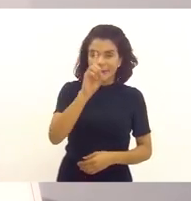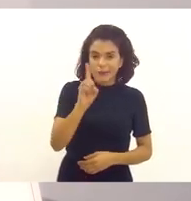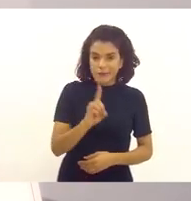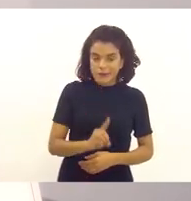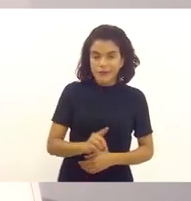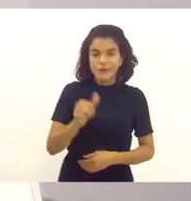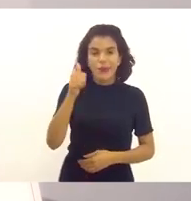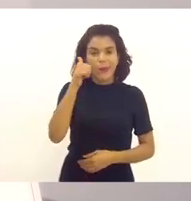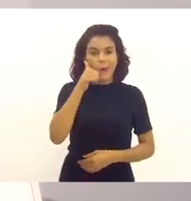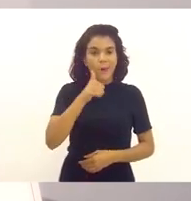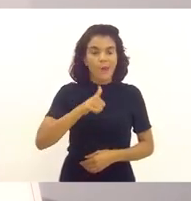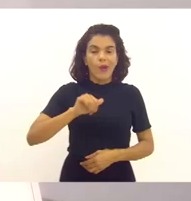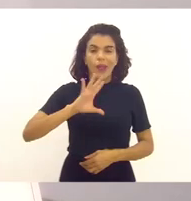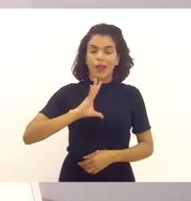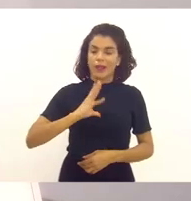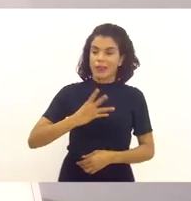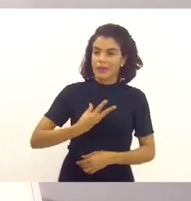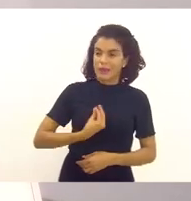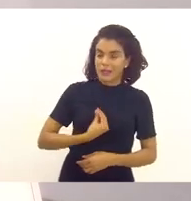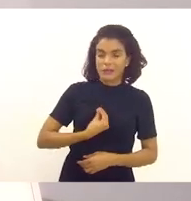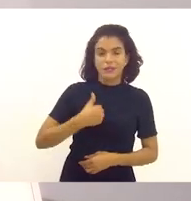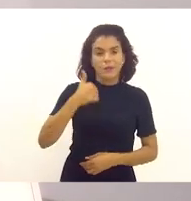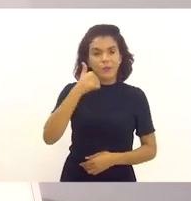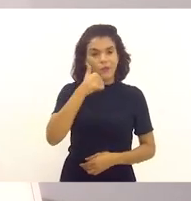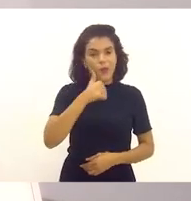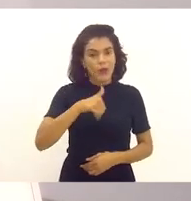uma mulher trans criança